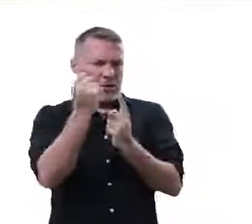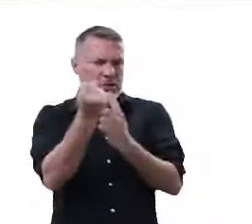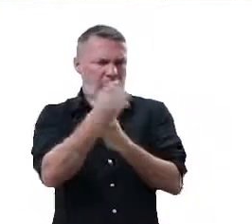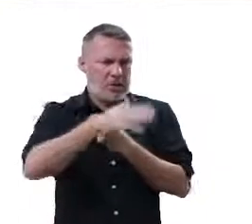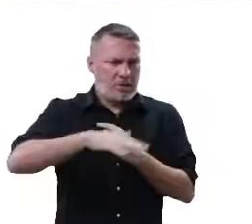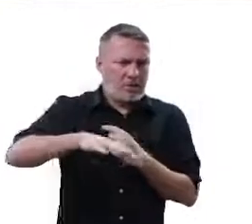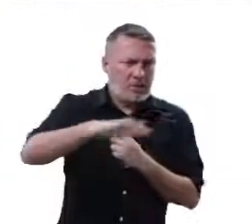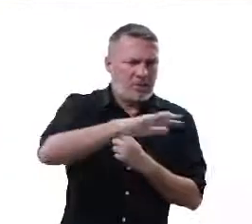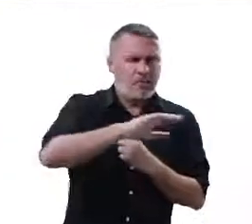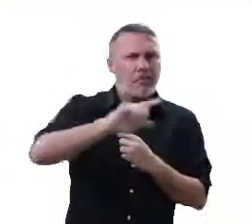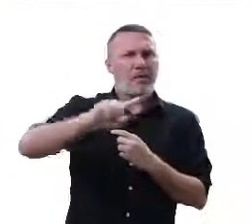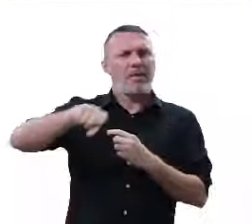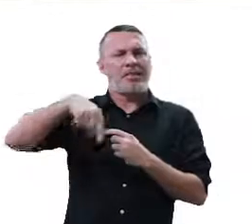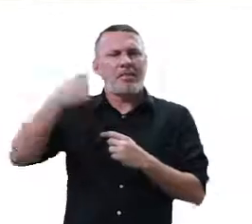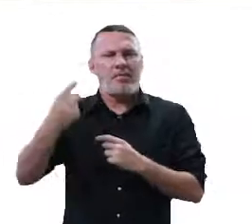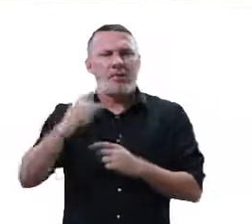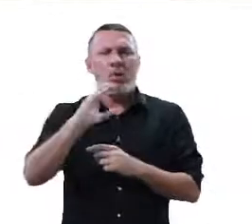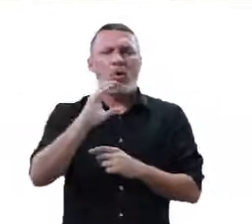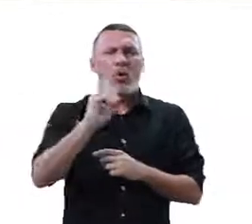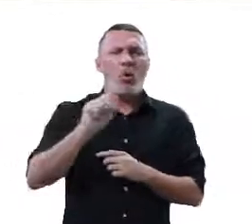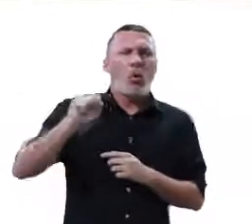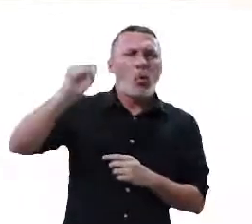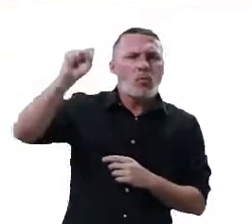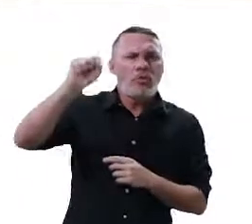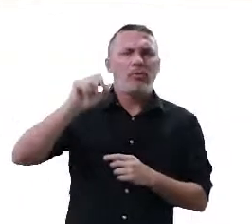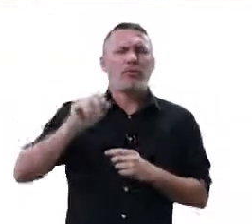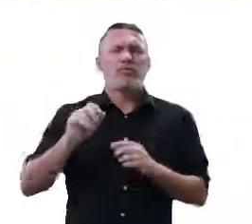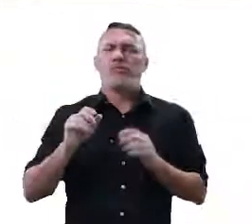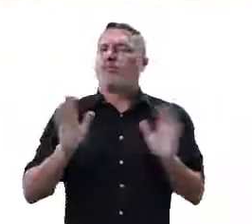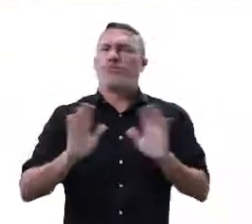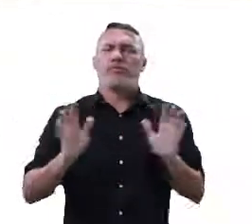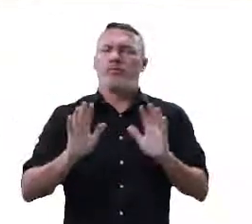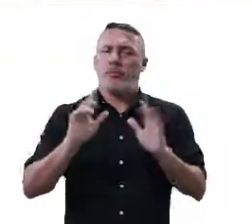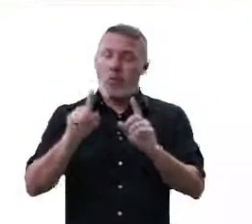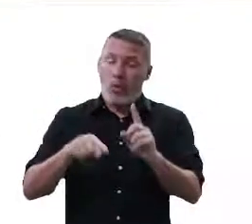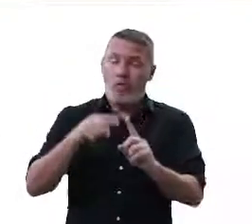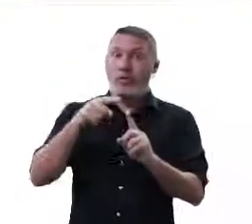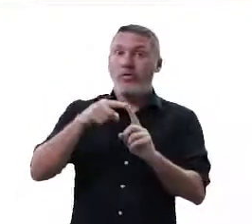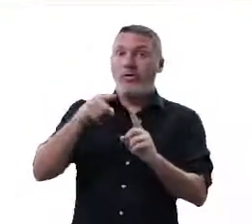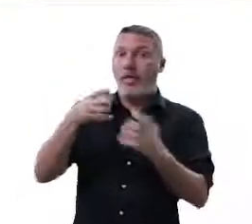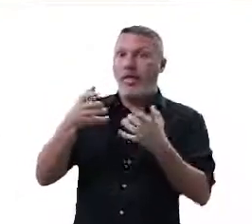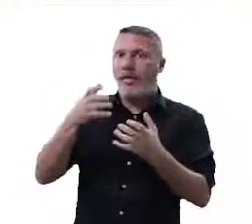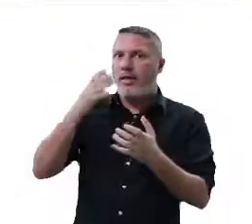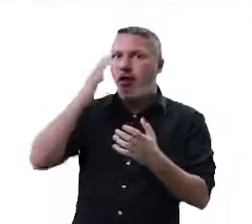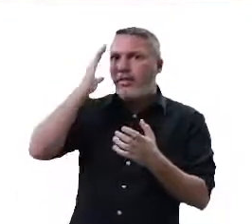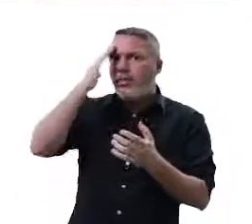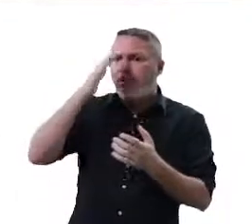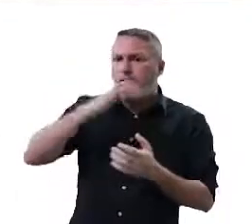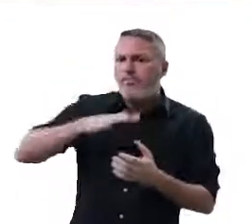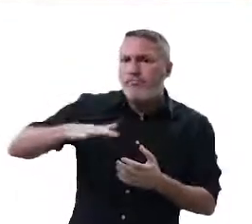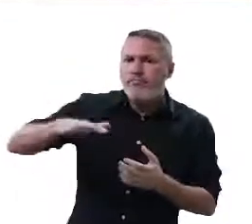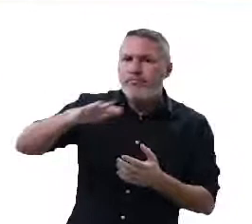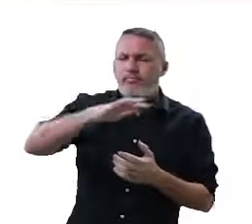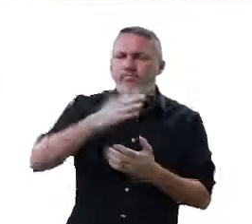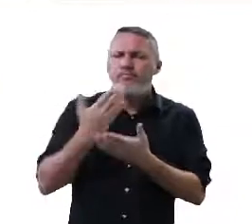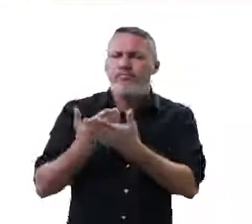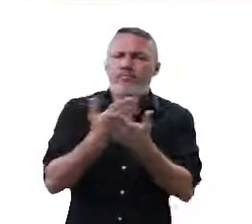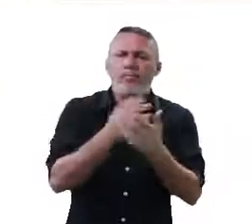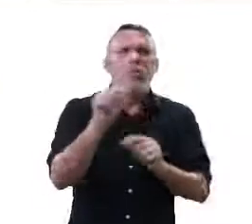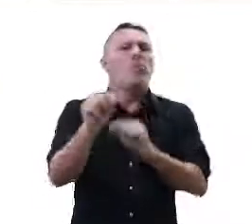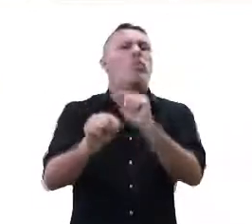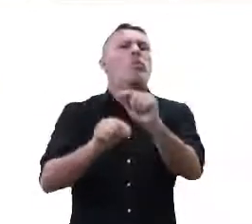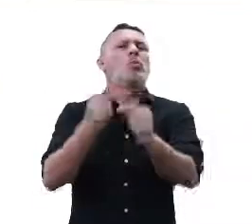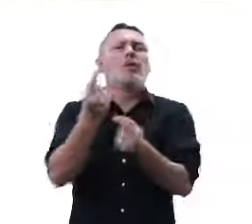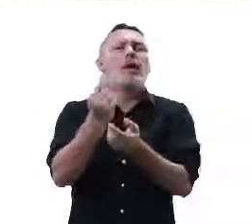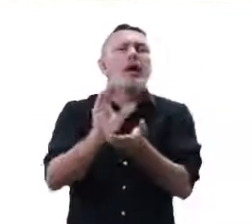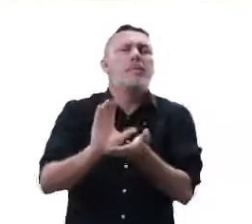comunista, Mas e por que o objeto dele é o capitalismo? Exatamente para entender as contradições do capitalismo e assim perceber